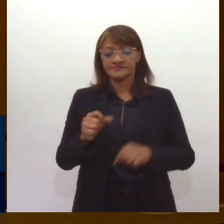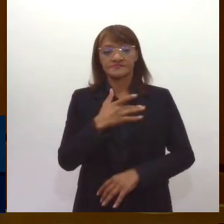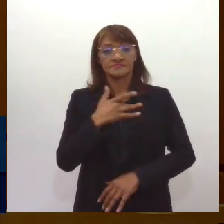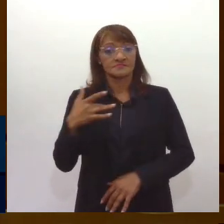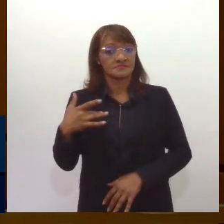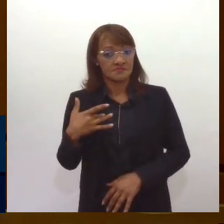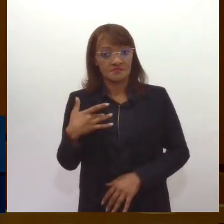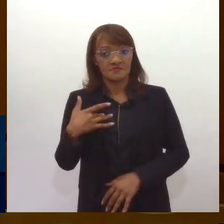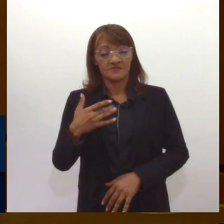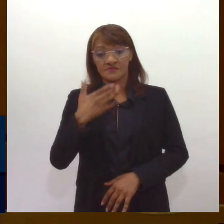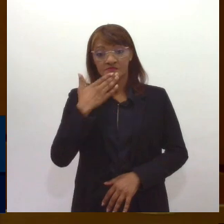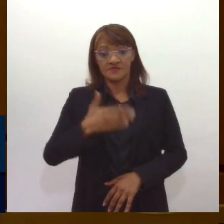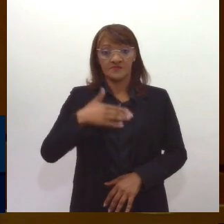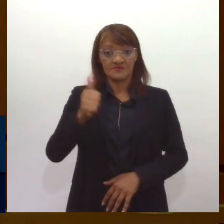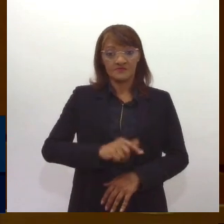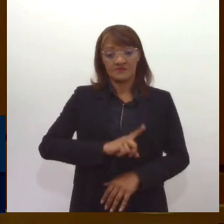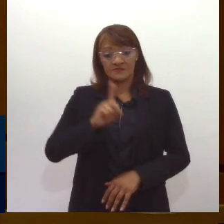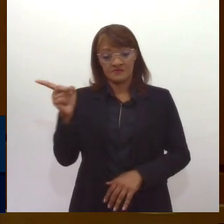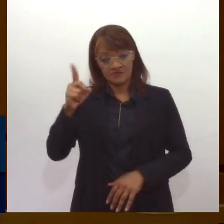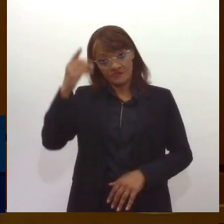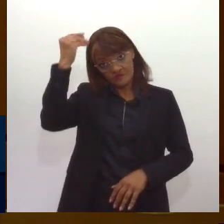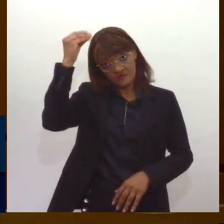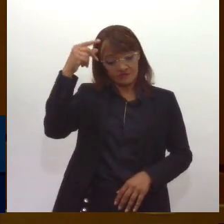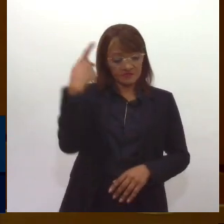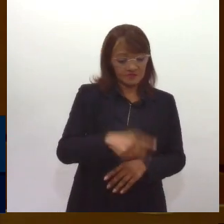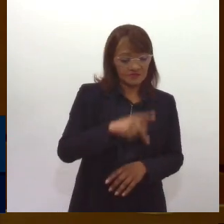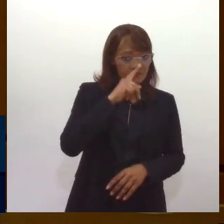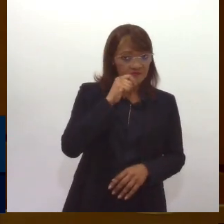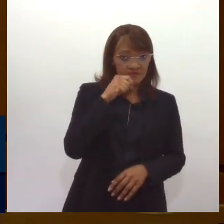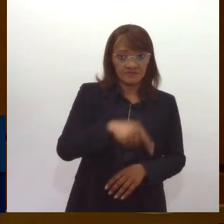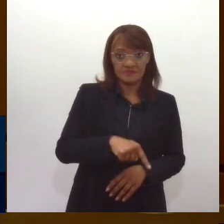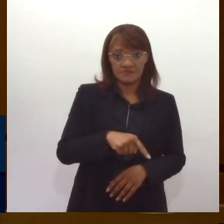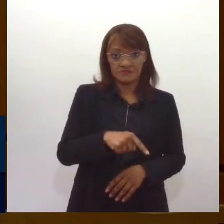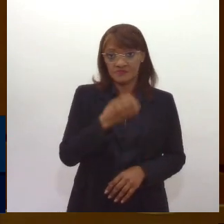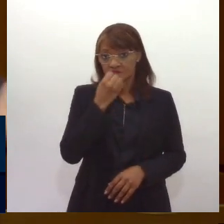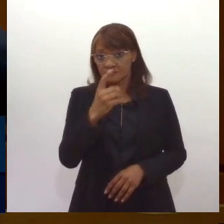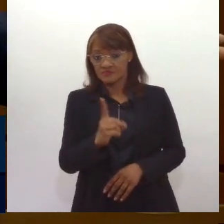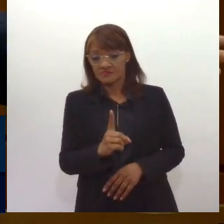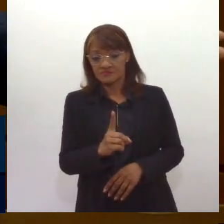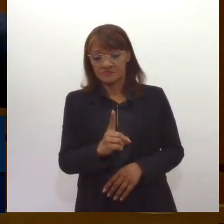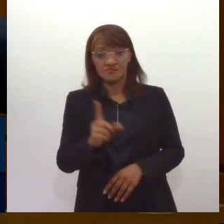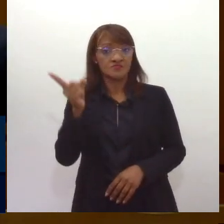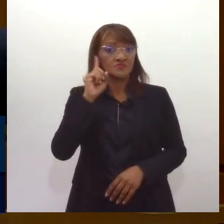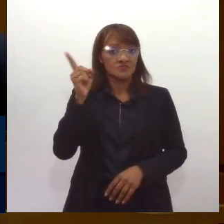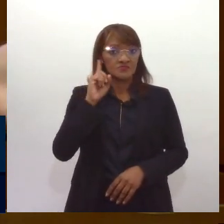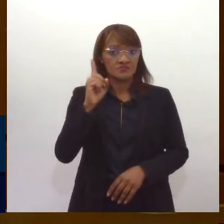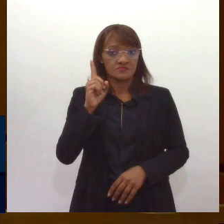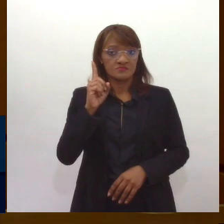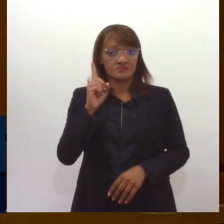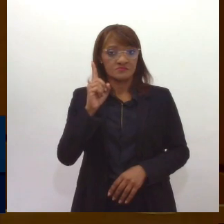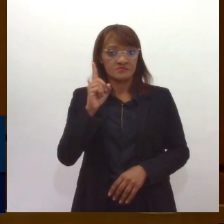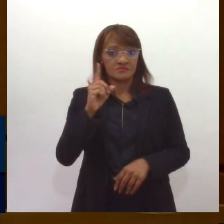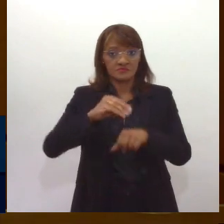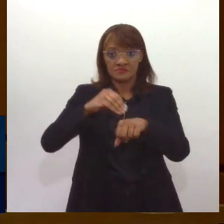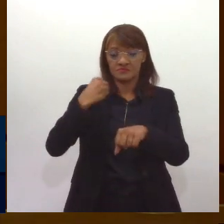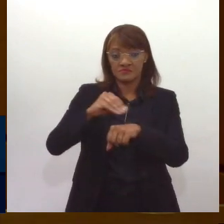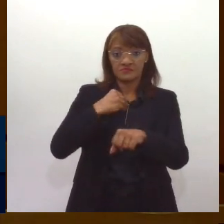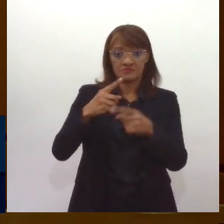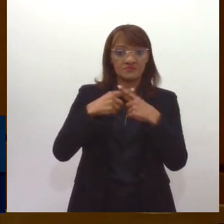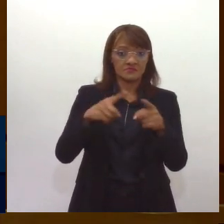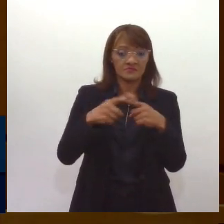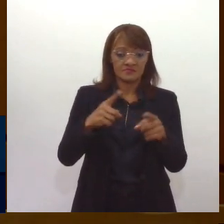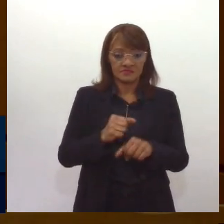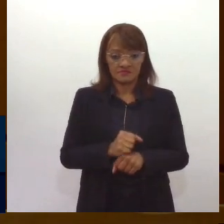Aracaju também não atende, que nós recebemos reclamações todos os dias. E os investimentos de infraestrutura, que são obras do